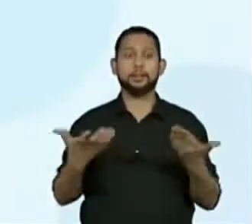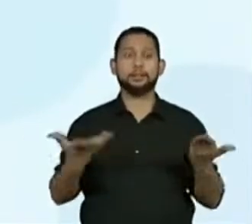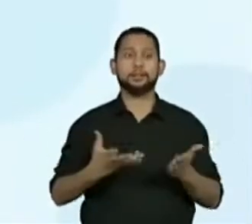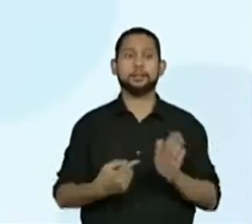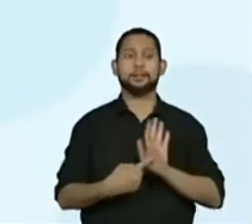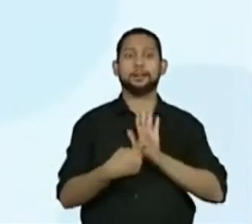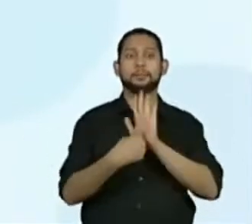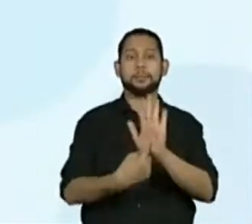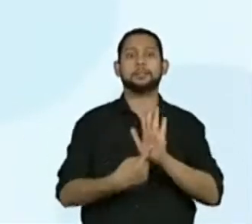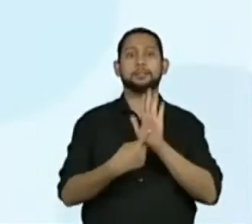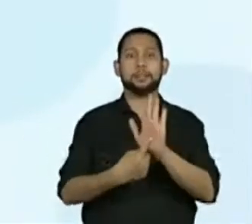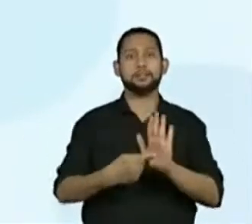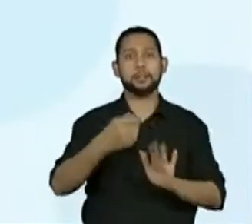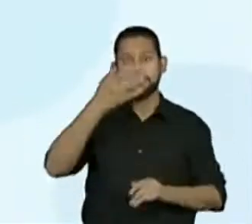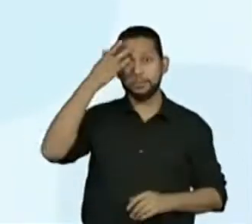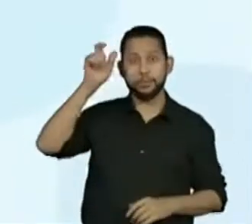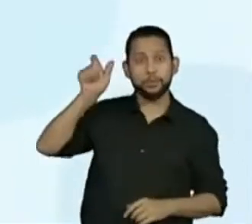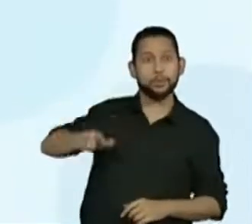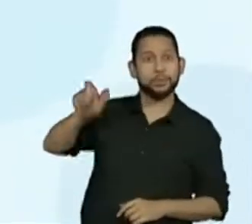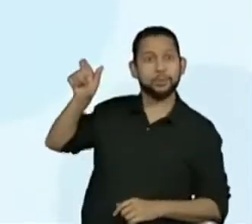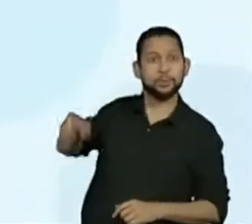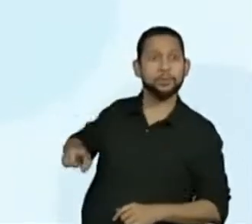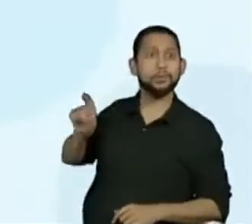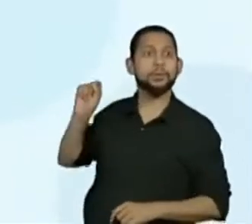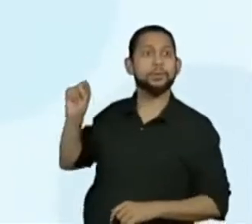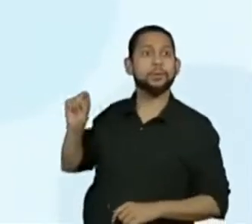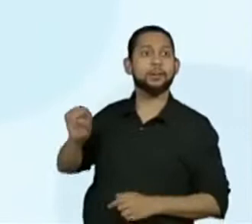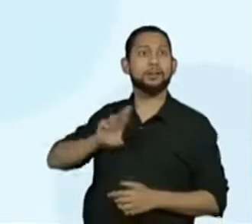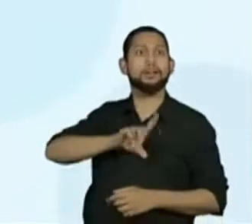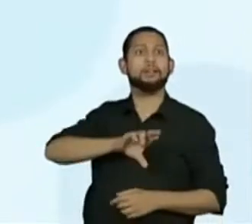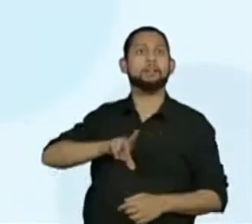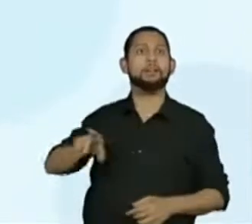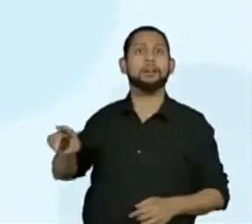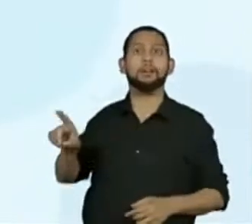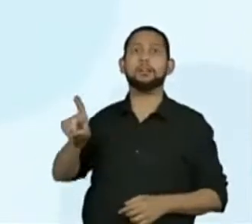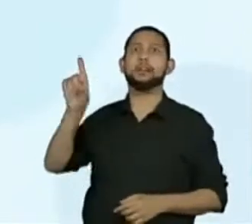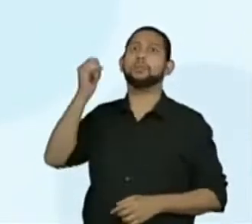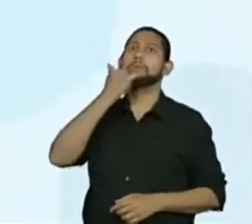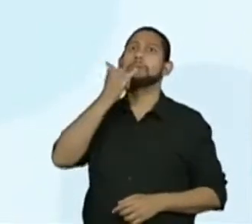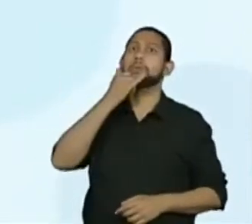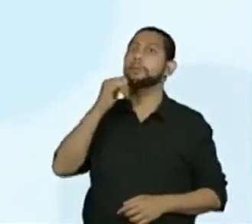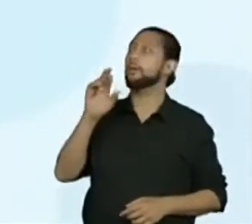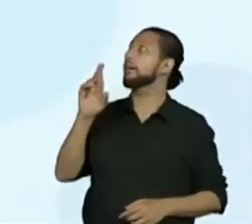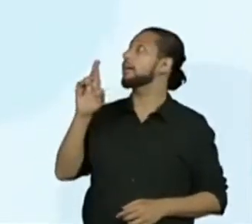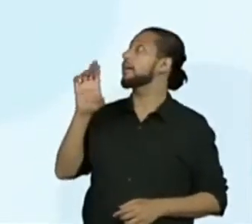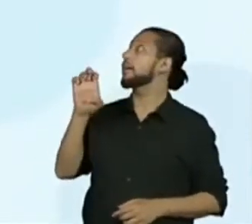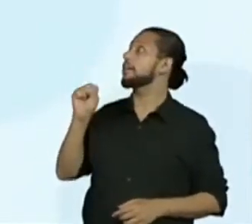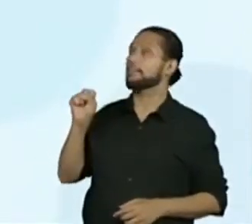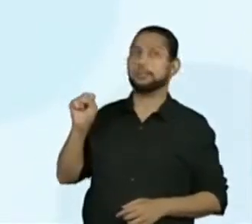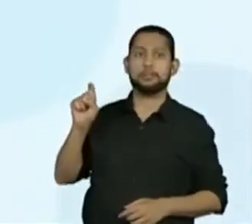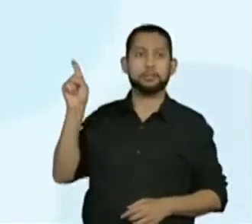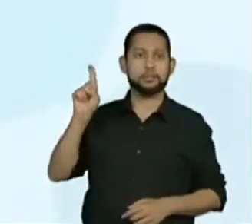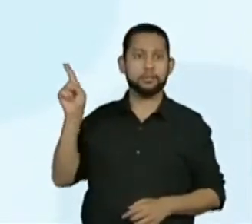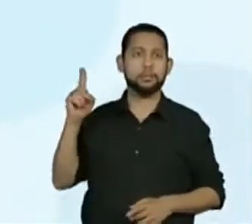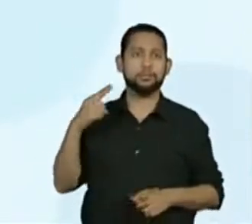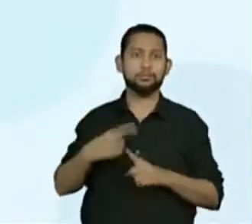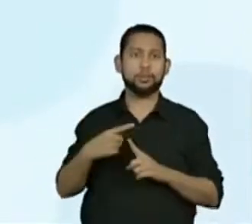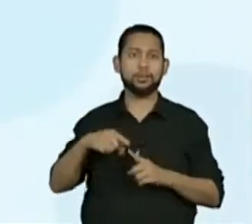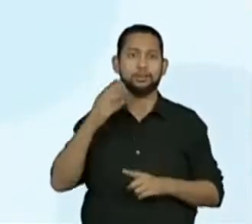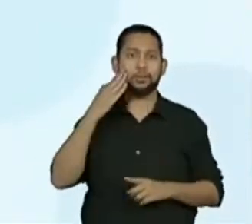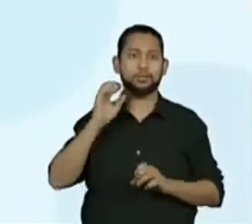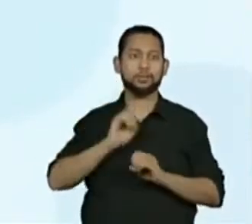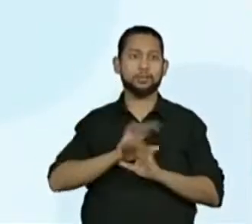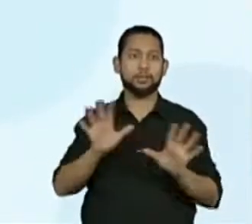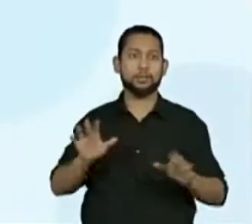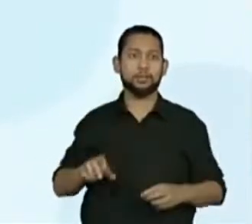apresentações e apresentadoras apresentadores gente o rei aqui ó fiz junto e aqui ó vocês vão entender porque